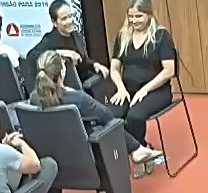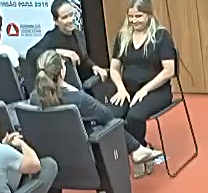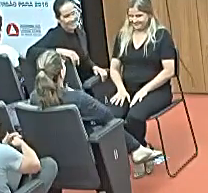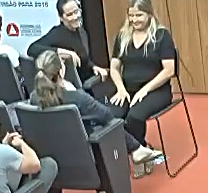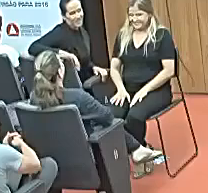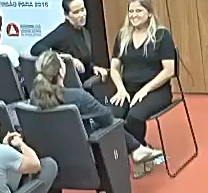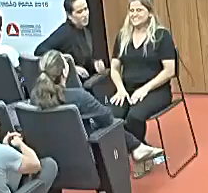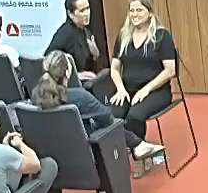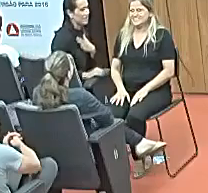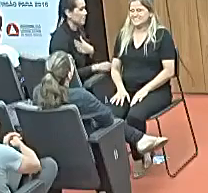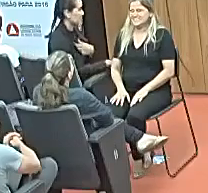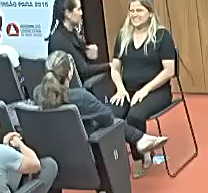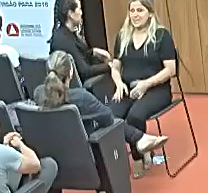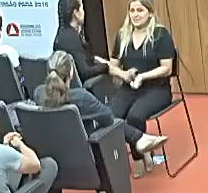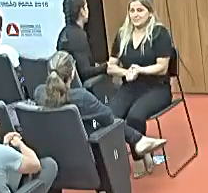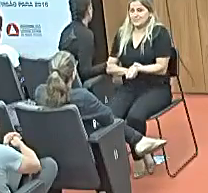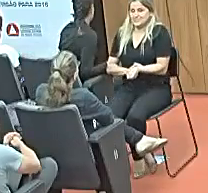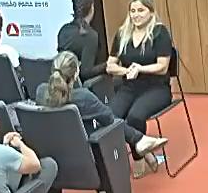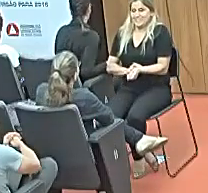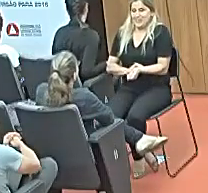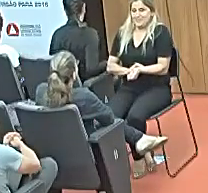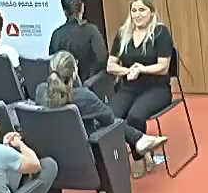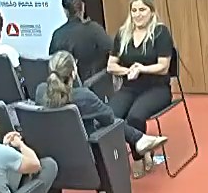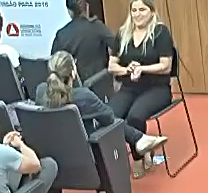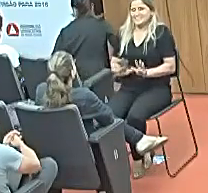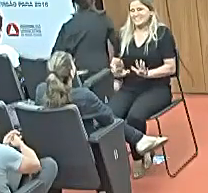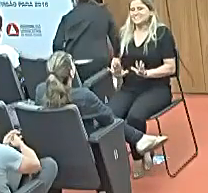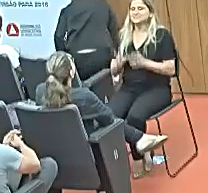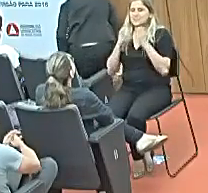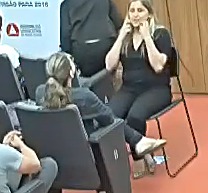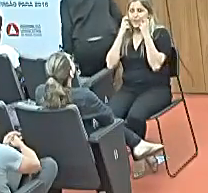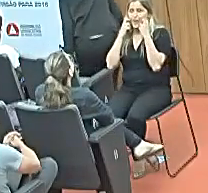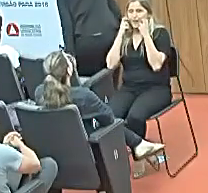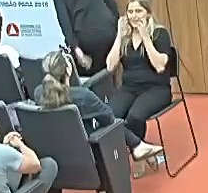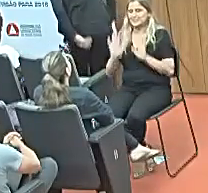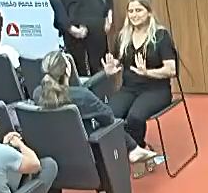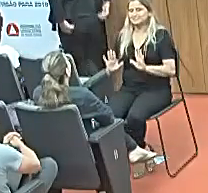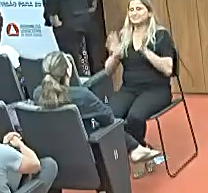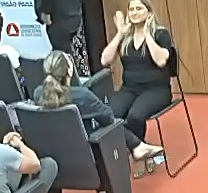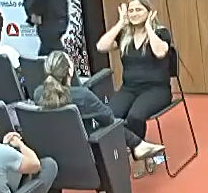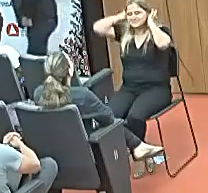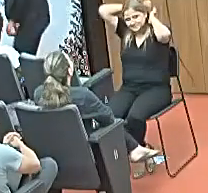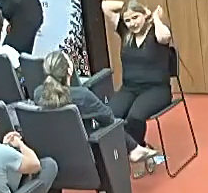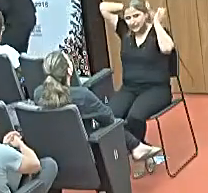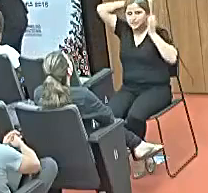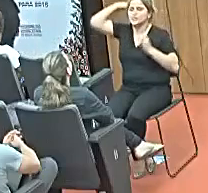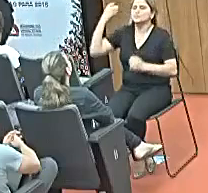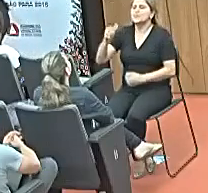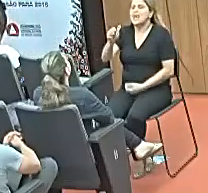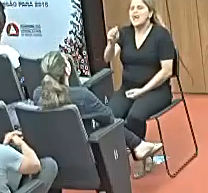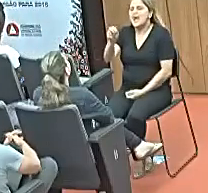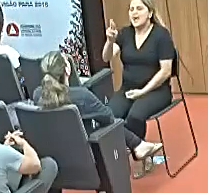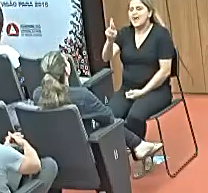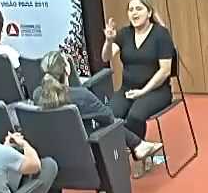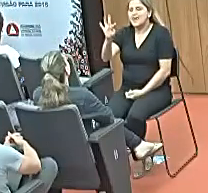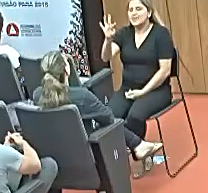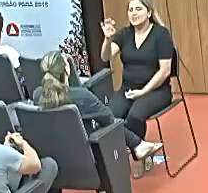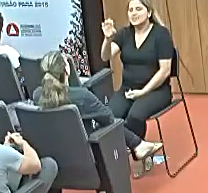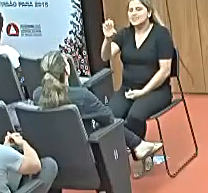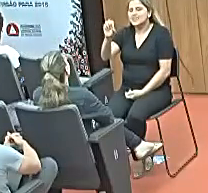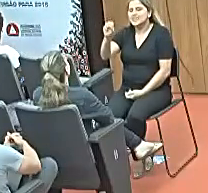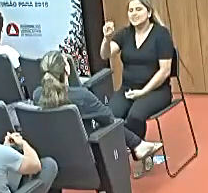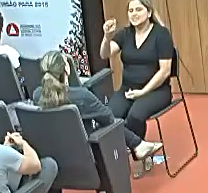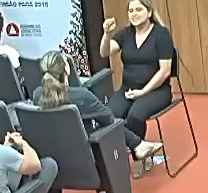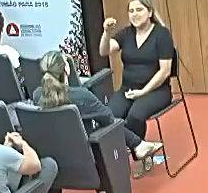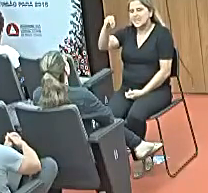investimento é em termos de políticas públicas é garantir o apoio ao artesanato mineiro como um todo porque minas gerais é